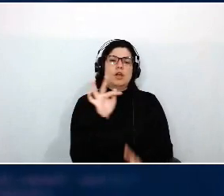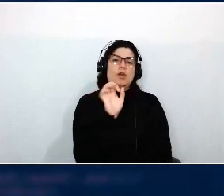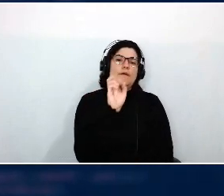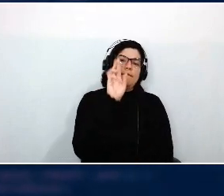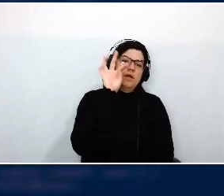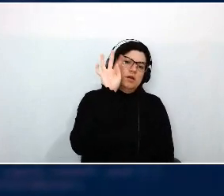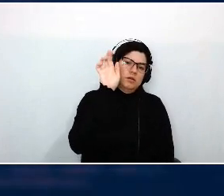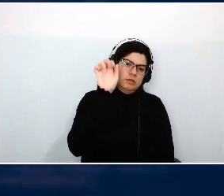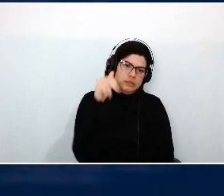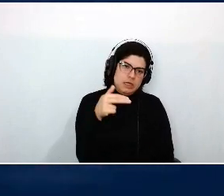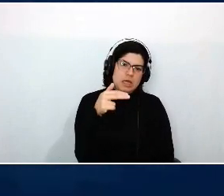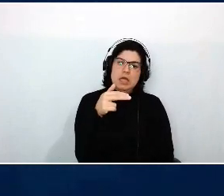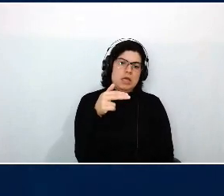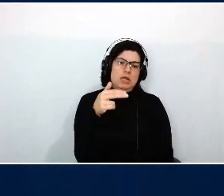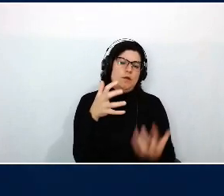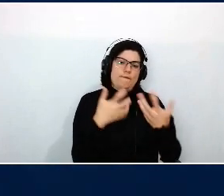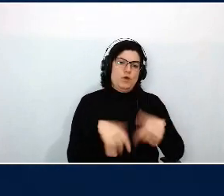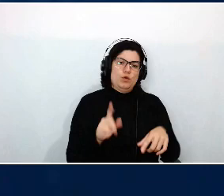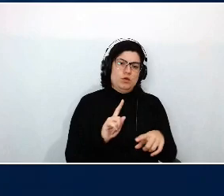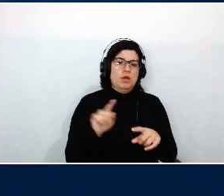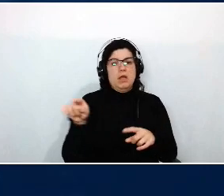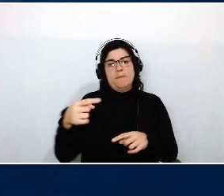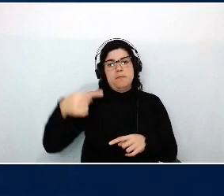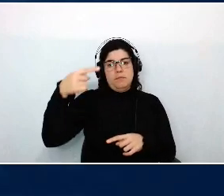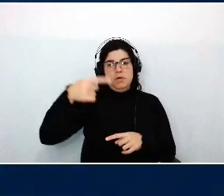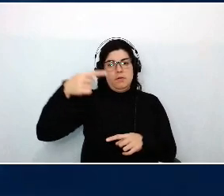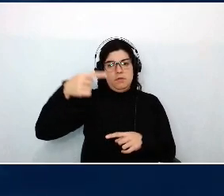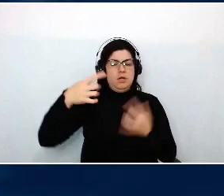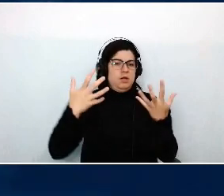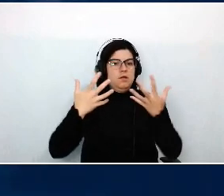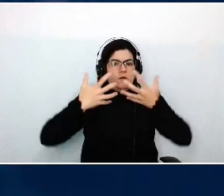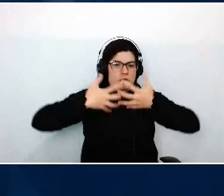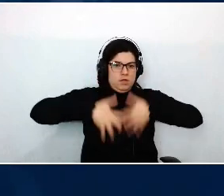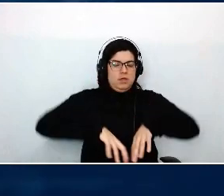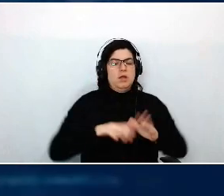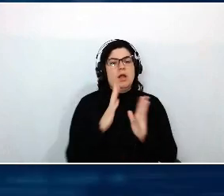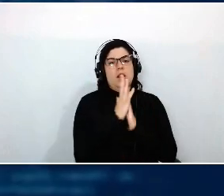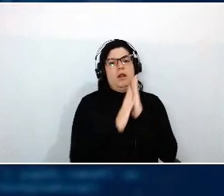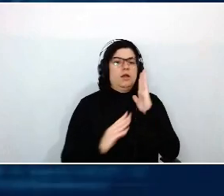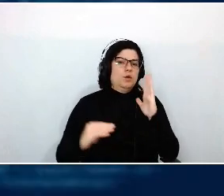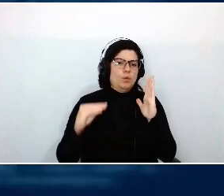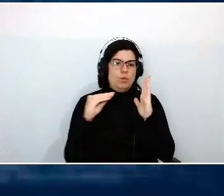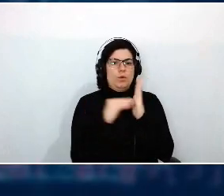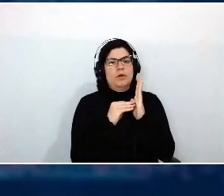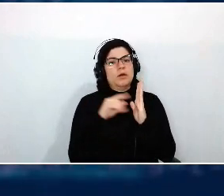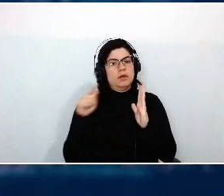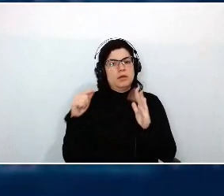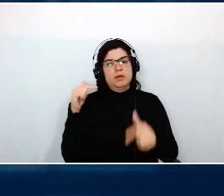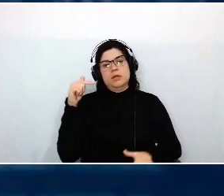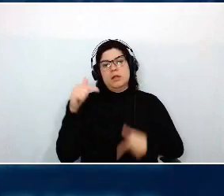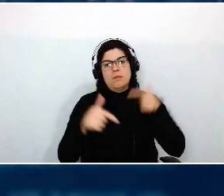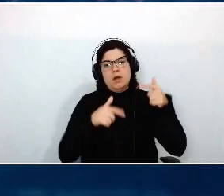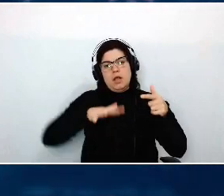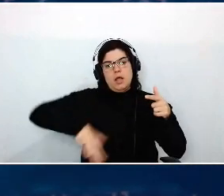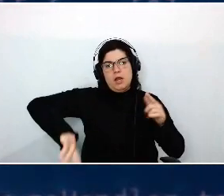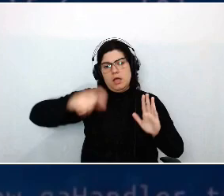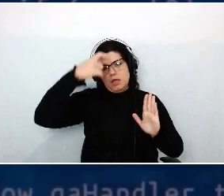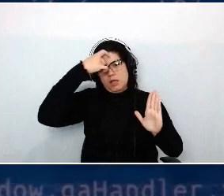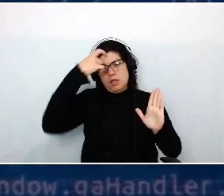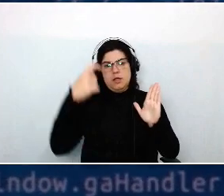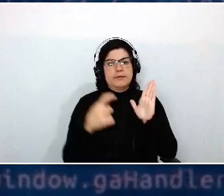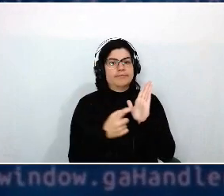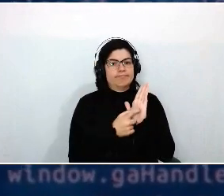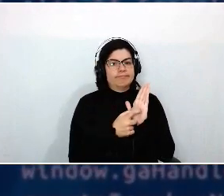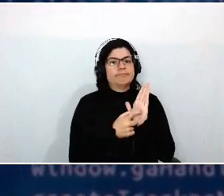é considerada a primeira linguagem de programação funcional que existe. É, e ele trabalhava no MIT na área de inteligência artificial. Então, o Lisp acabou